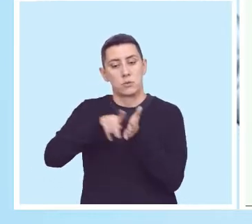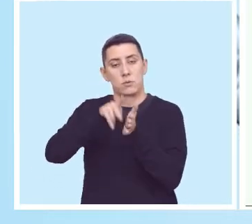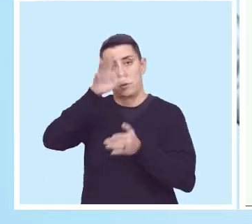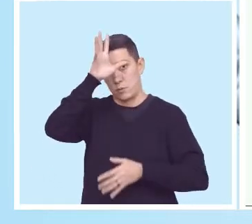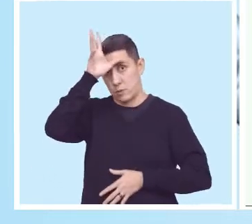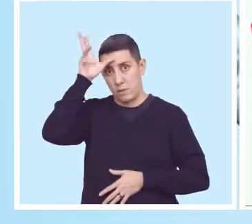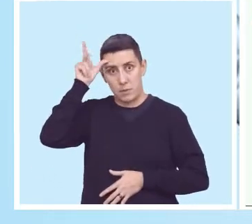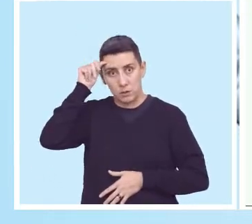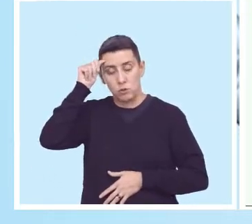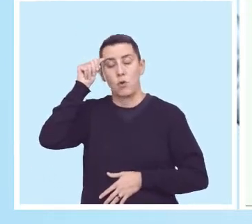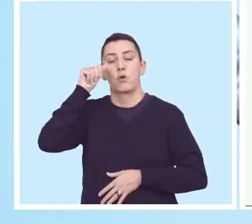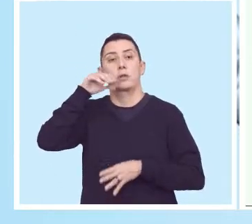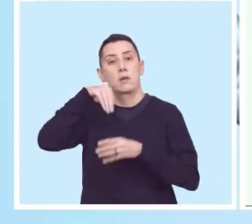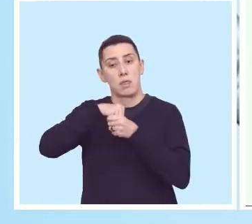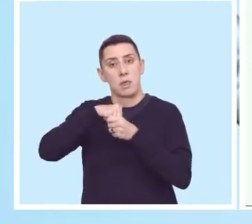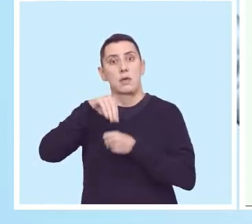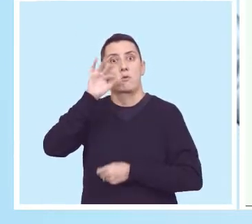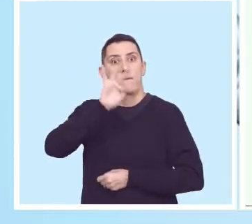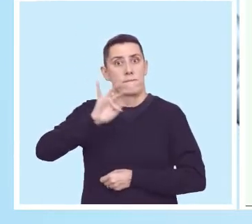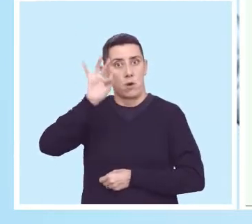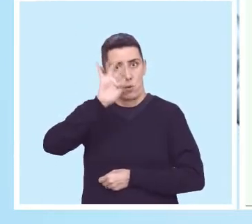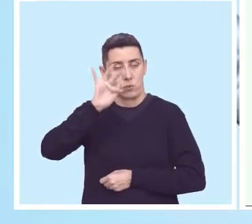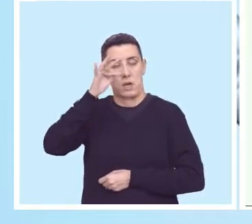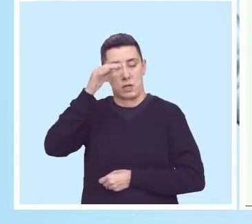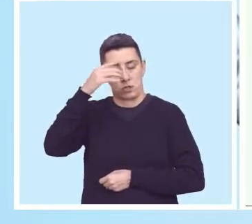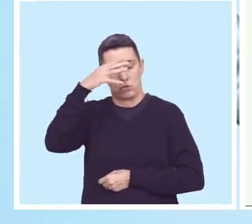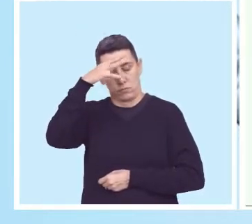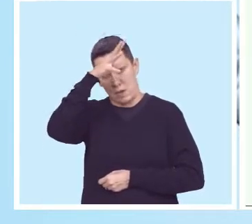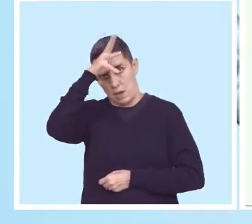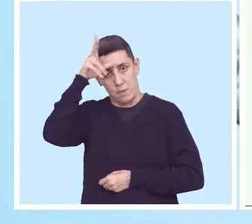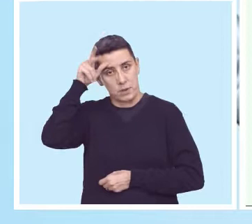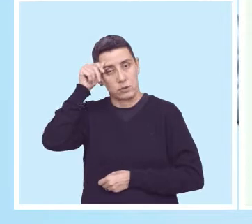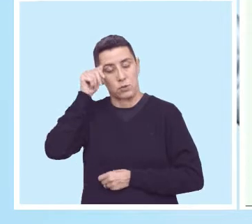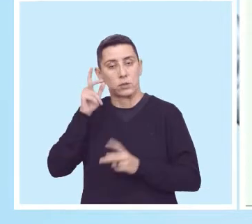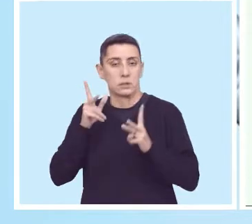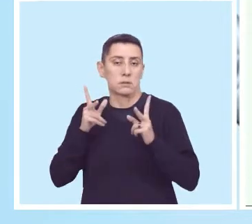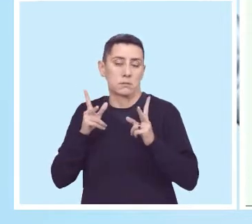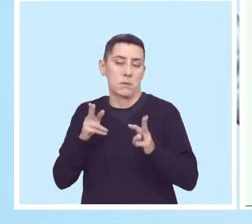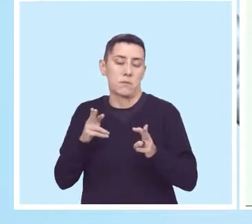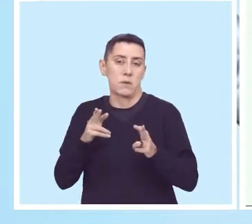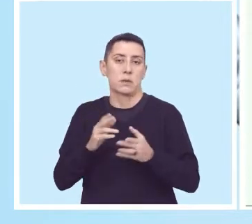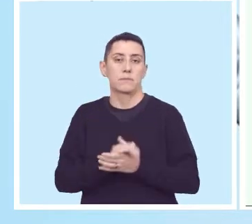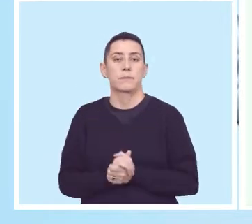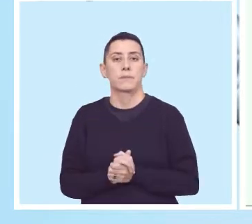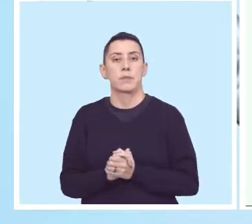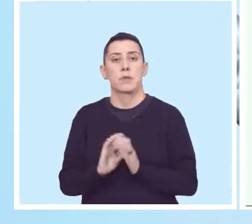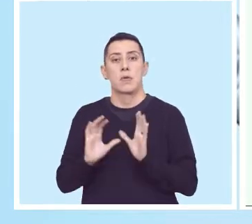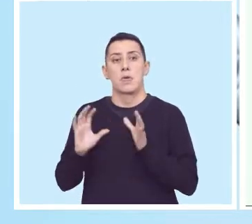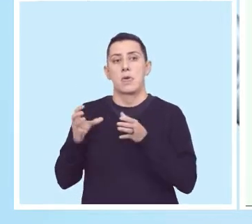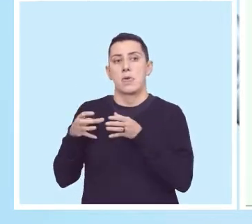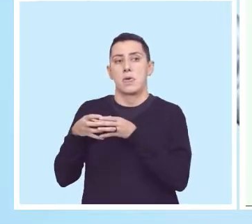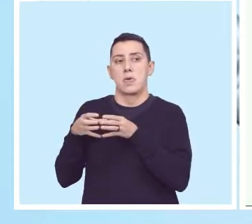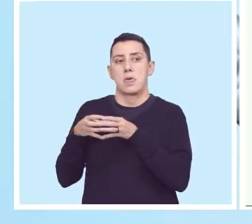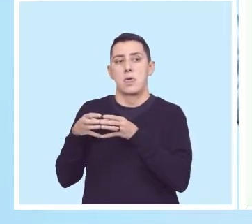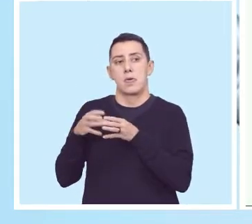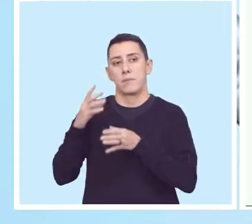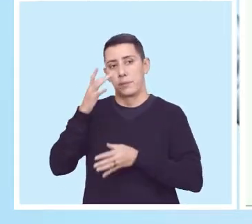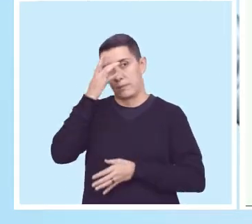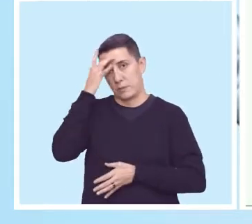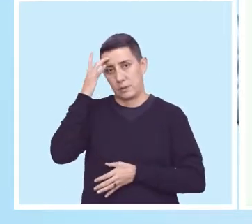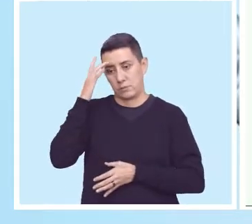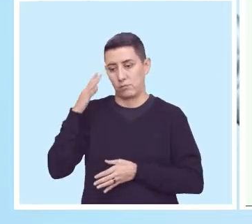do Amazonas. Então, essa aqui é a equipe que compõe esse projeto. Inclusive,